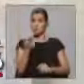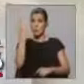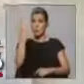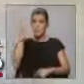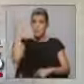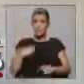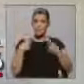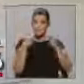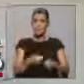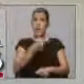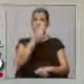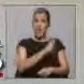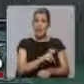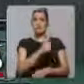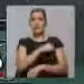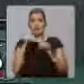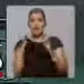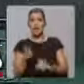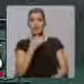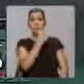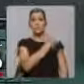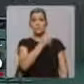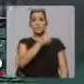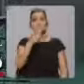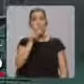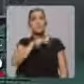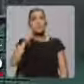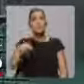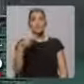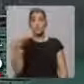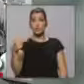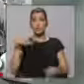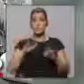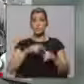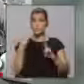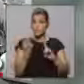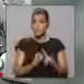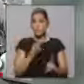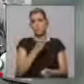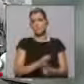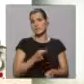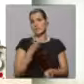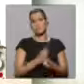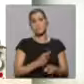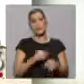lares e residências, mais de 255 milhões de euros. Mas não há ano em que não proliferem